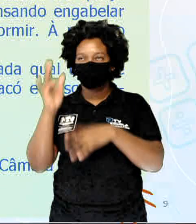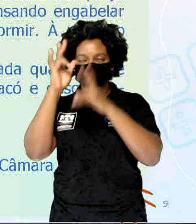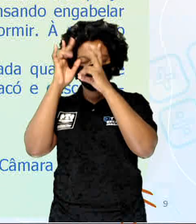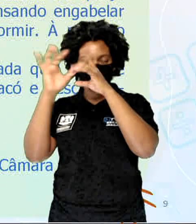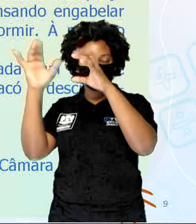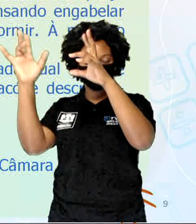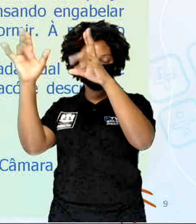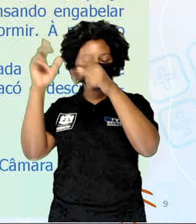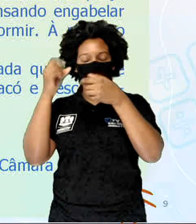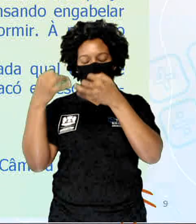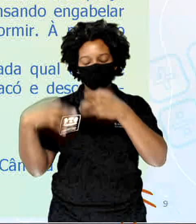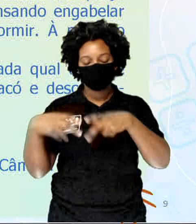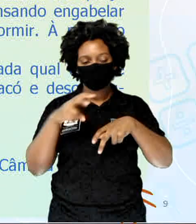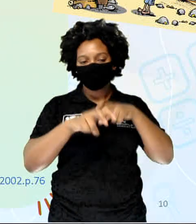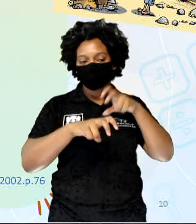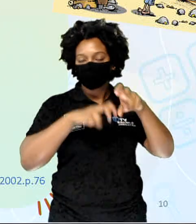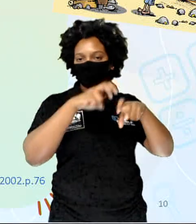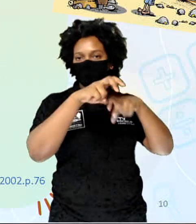descreveu-a brilhantemente.